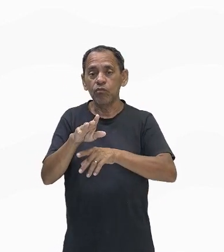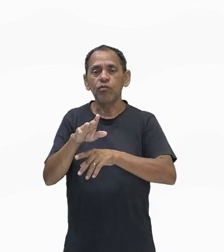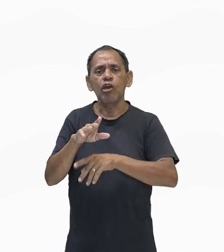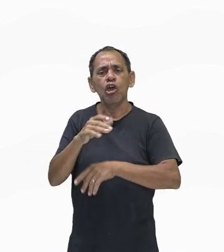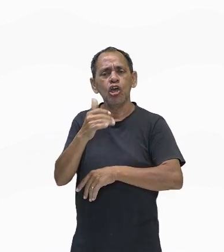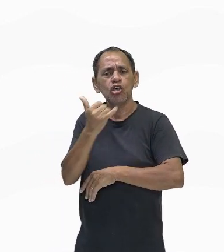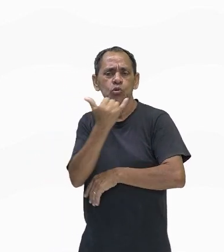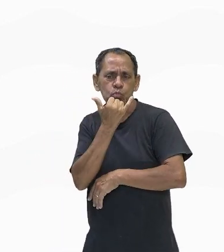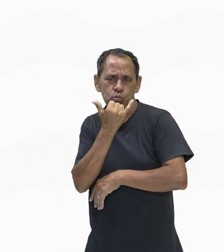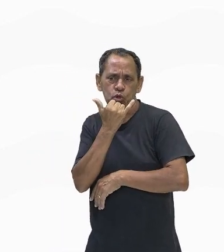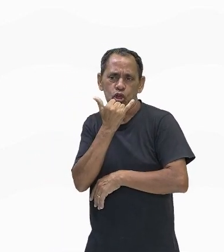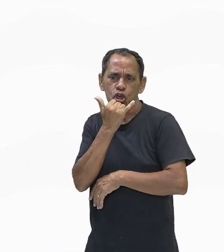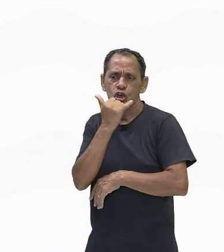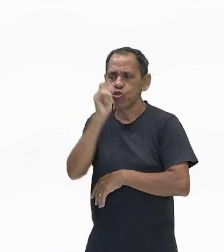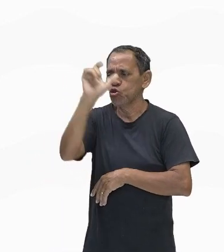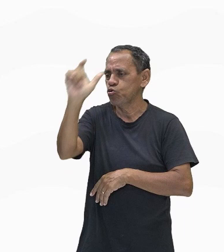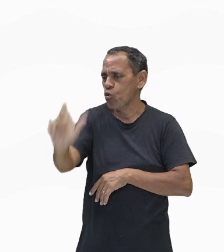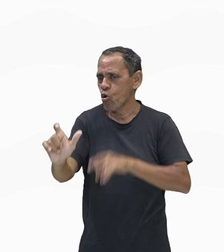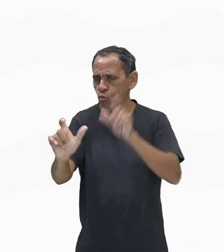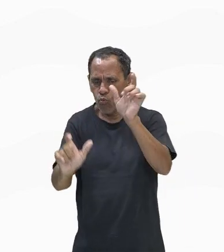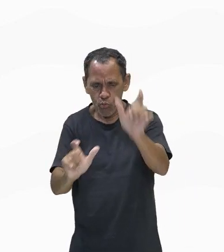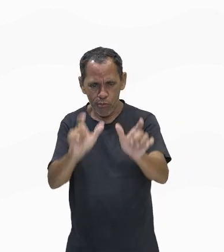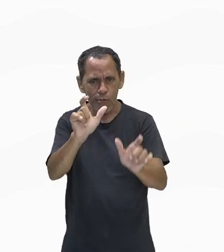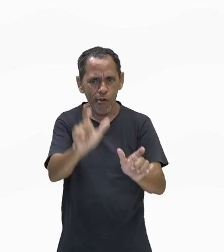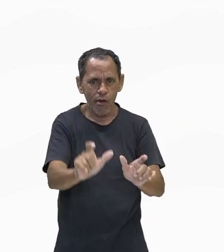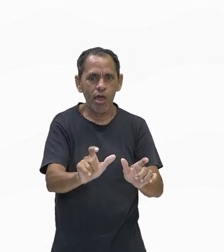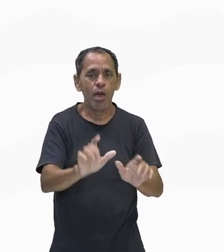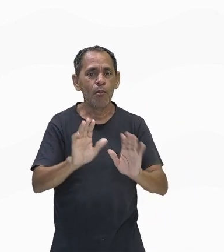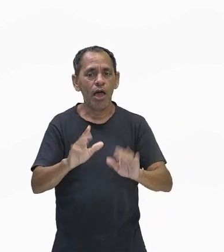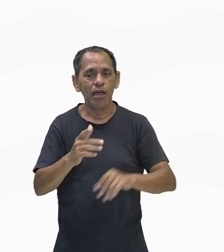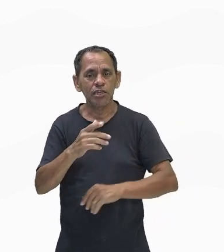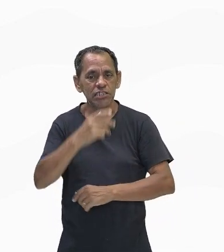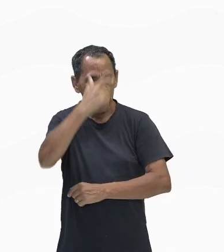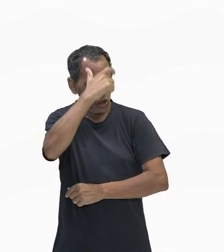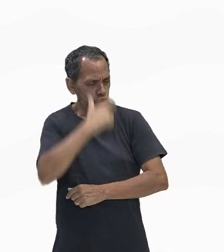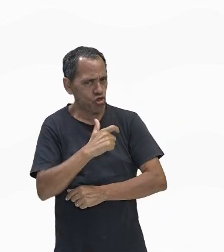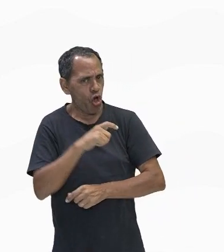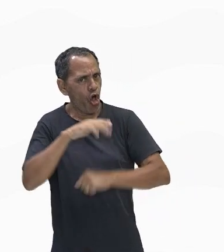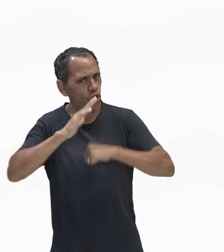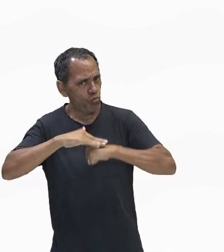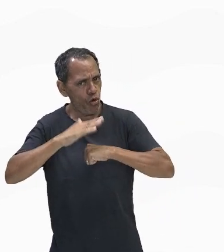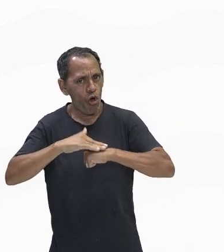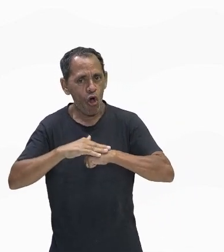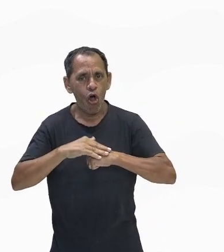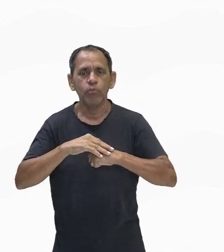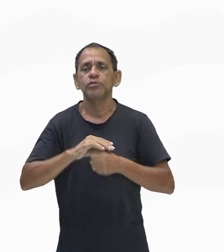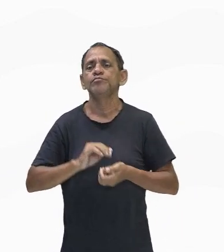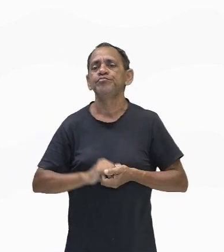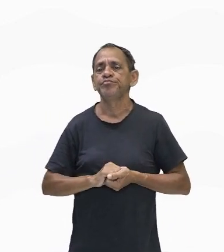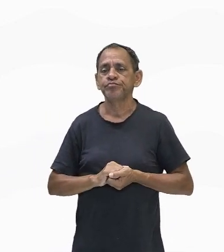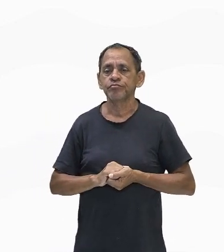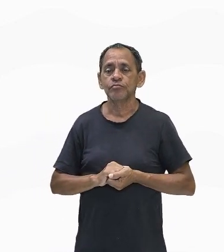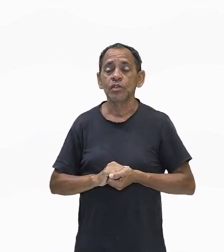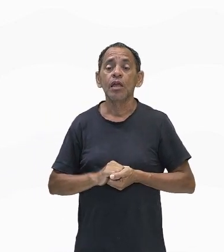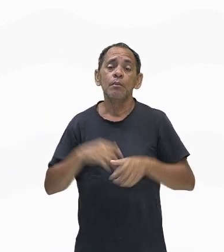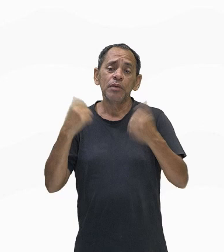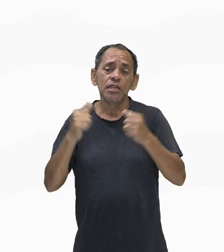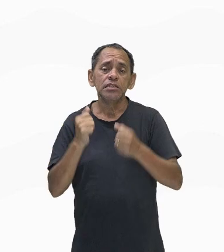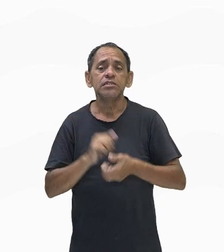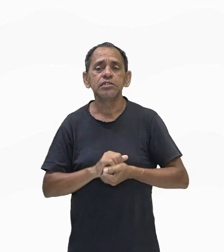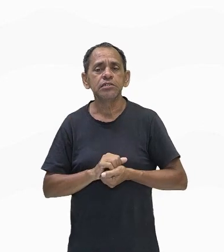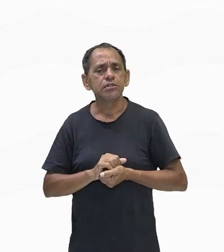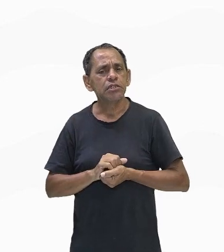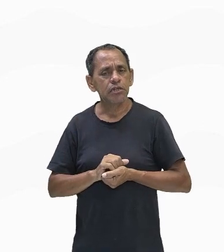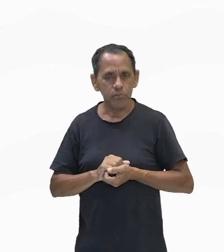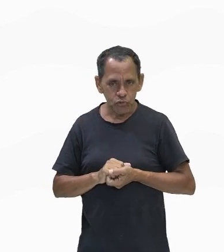Então, elimine a sua culpa e perdoe-se. Busque autoconhecimento. Já sabemos que nos conhecer é importante para o